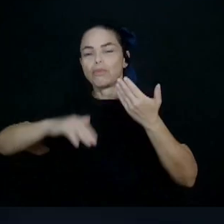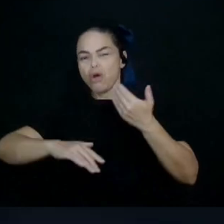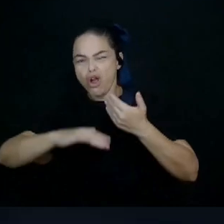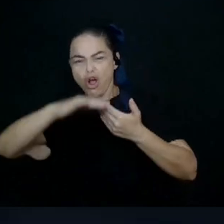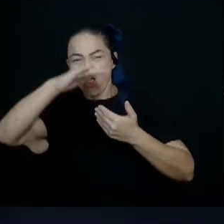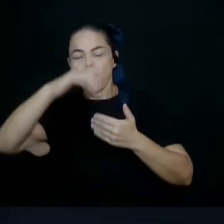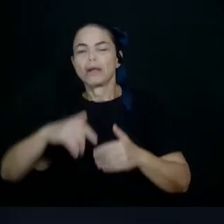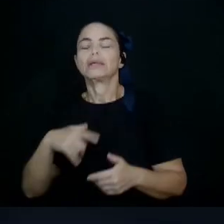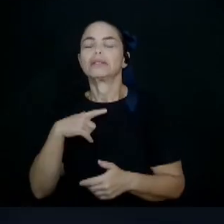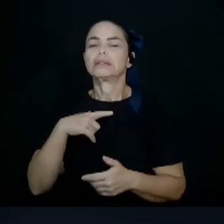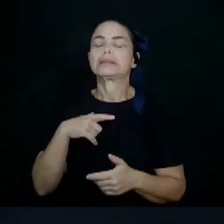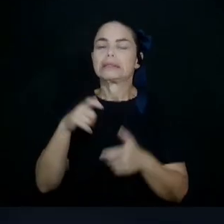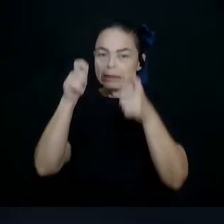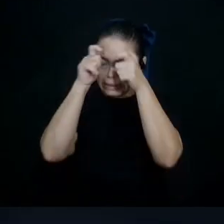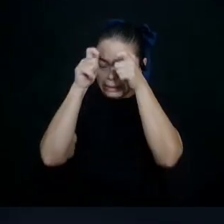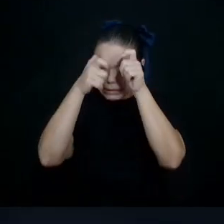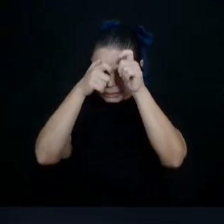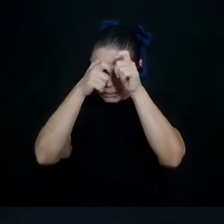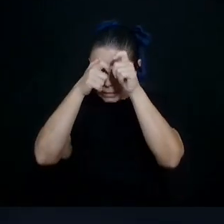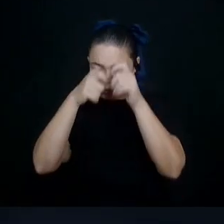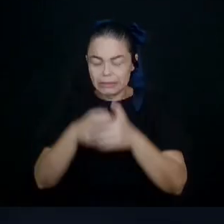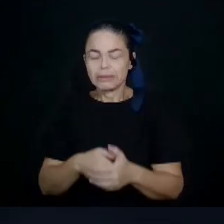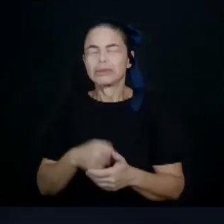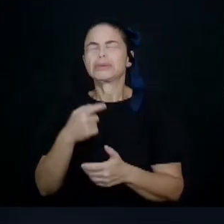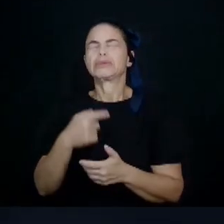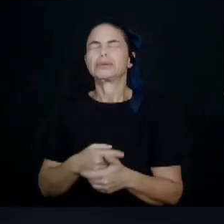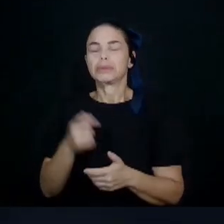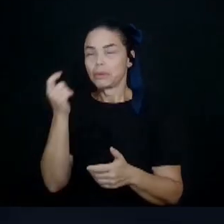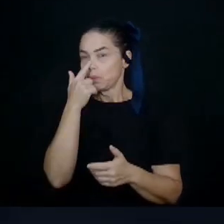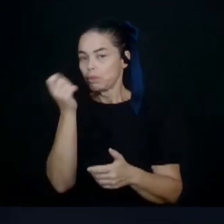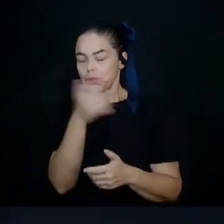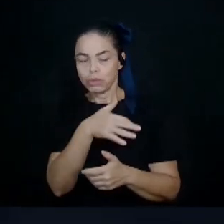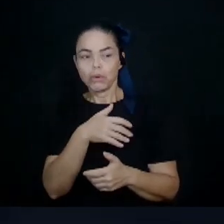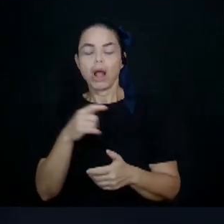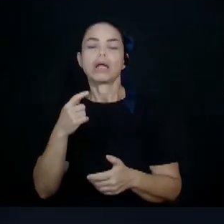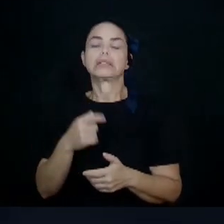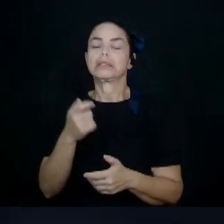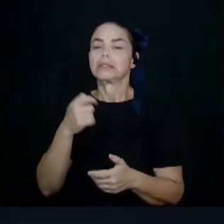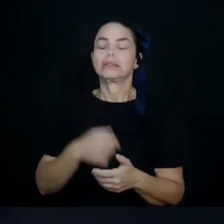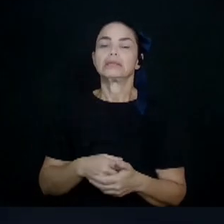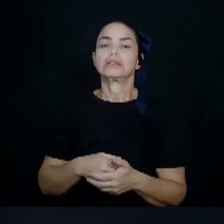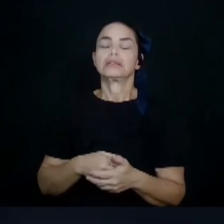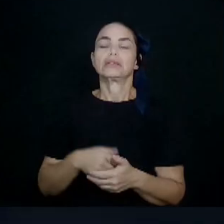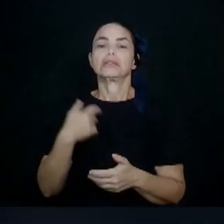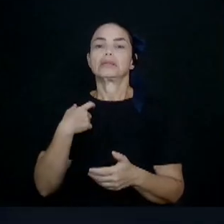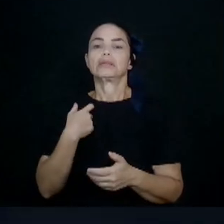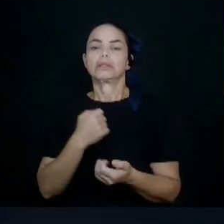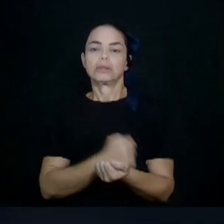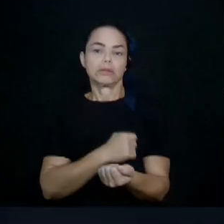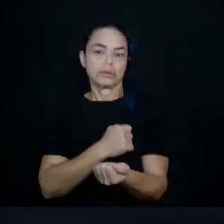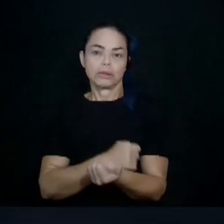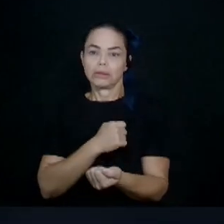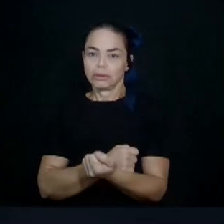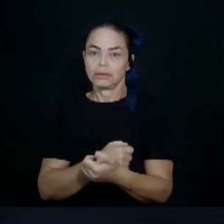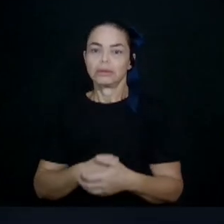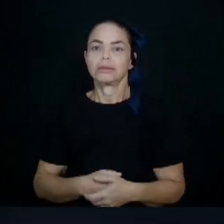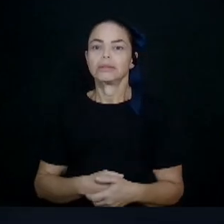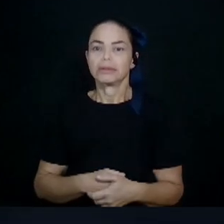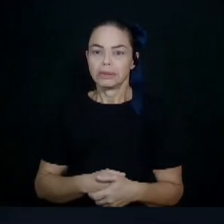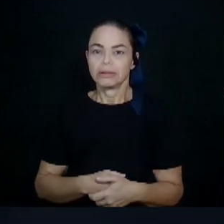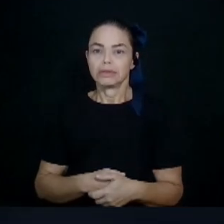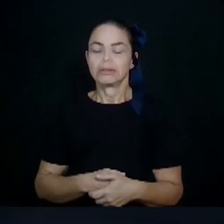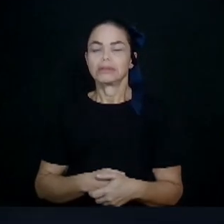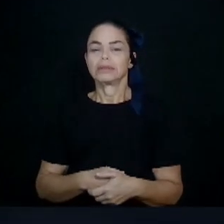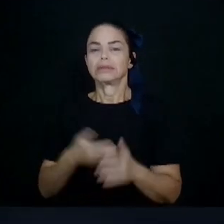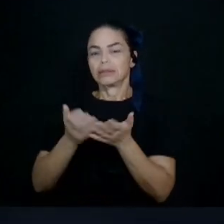esse transtorno de acúmulo compulsivo, e a simples, entre aspas,